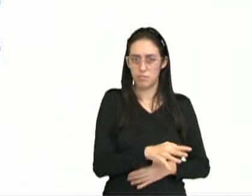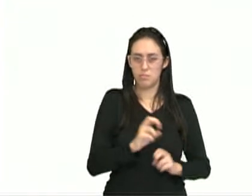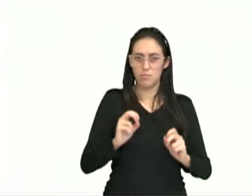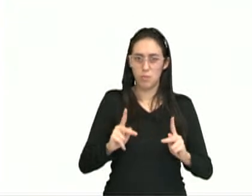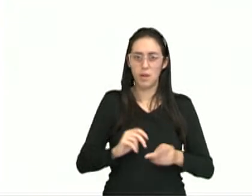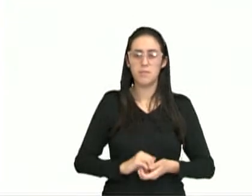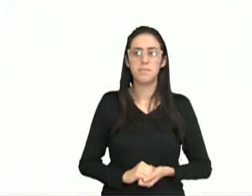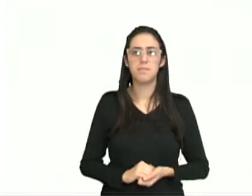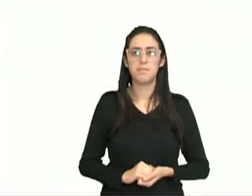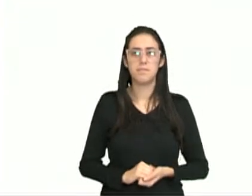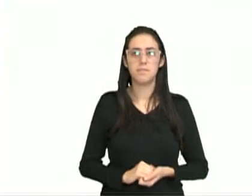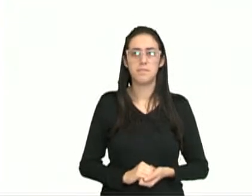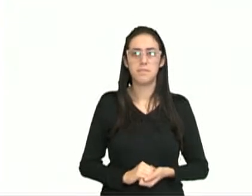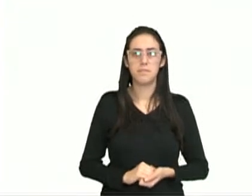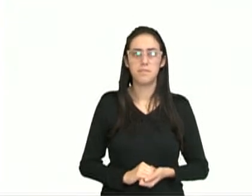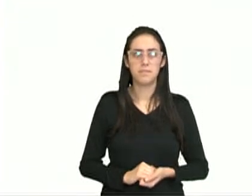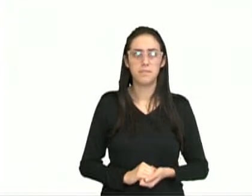diagrama.